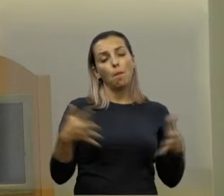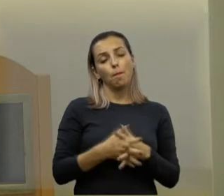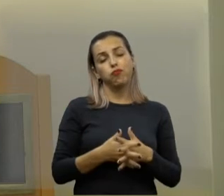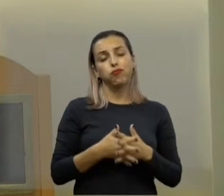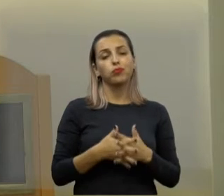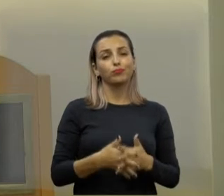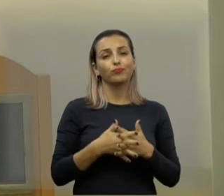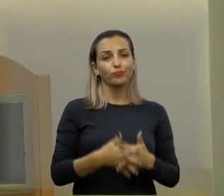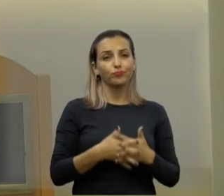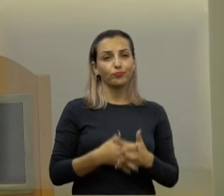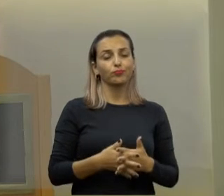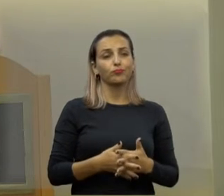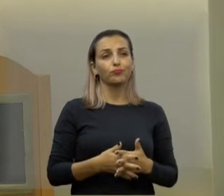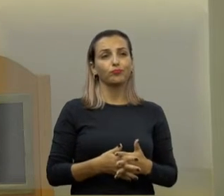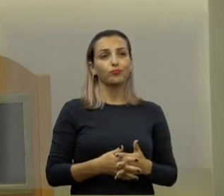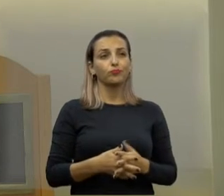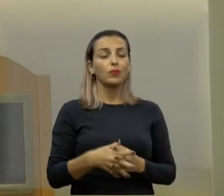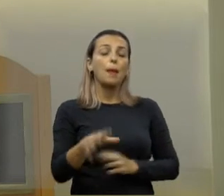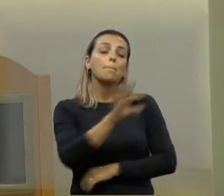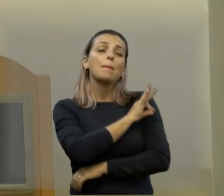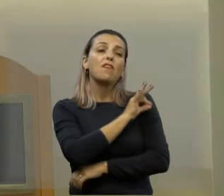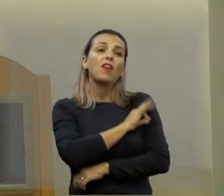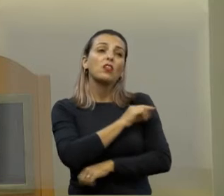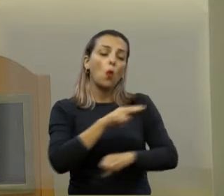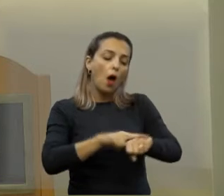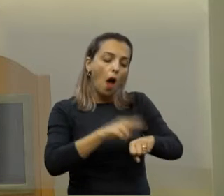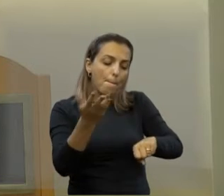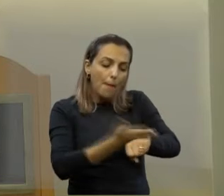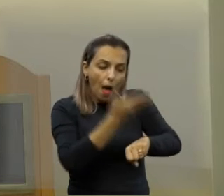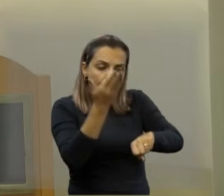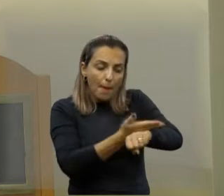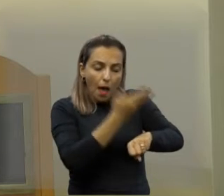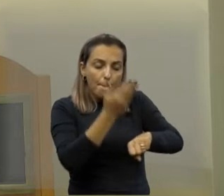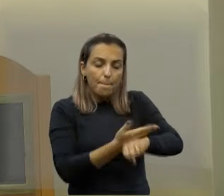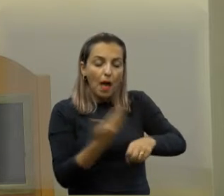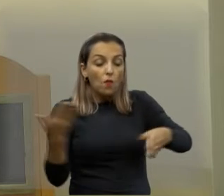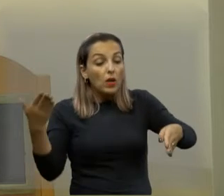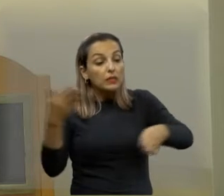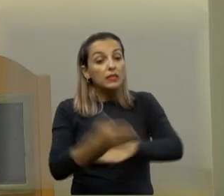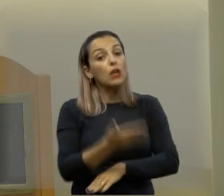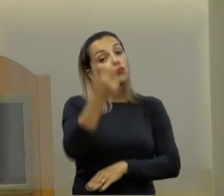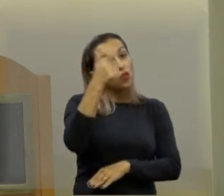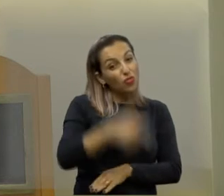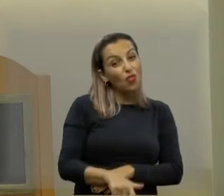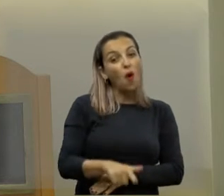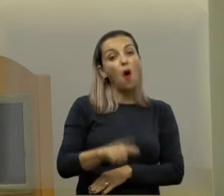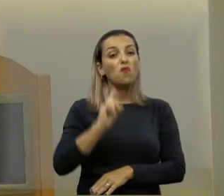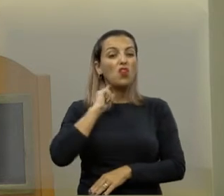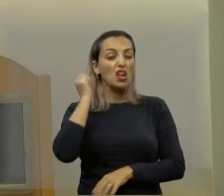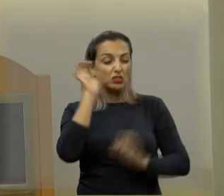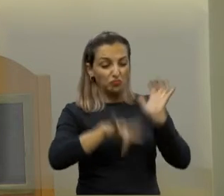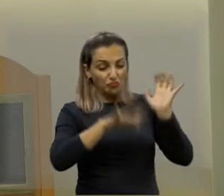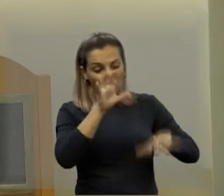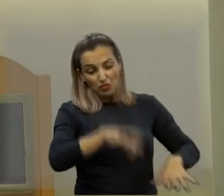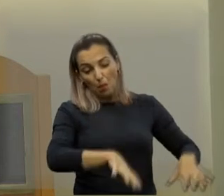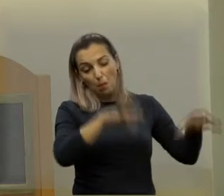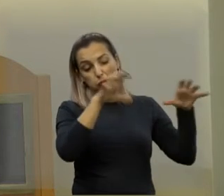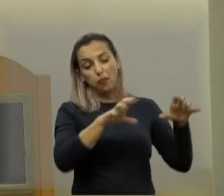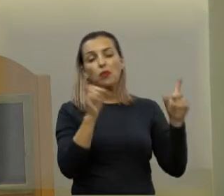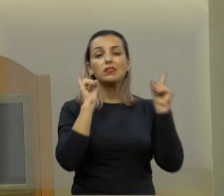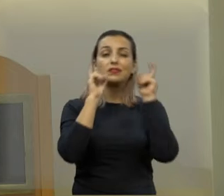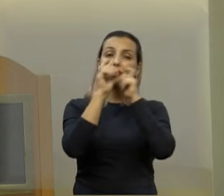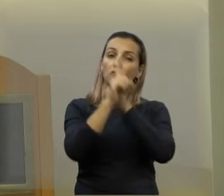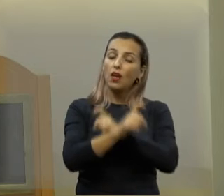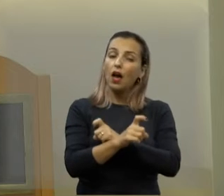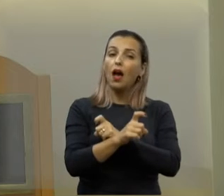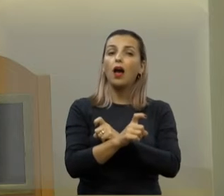lá prefeitura limpa eles vai novamente Lá tem muito bag lá entulho é difícil viu gente é difícil